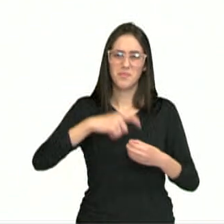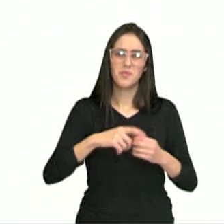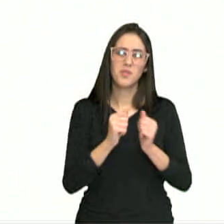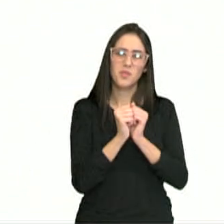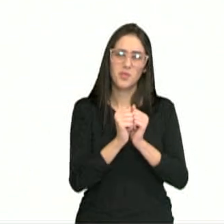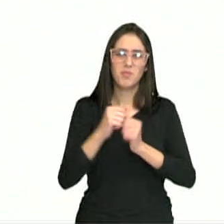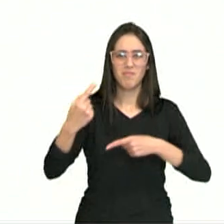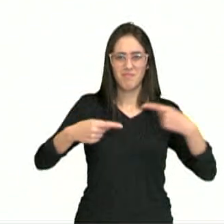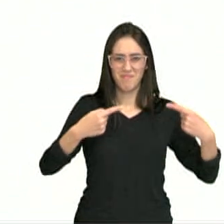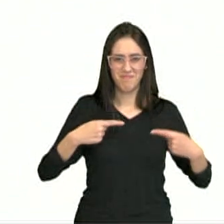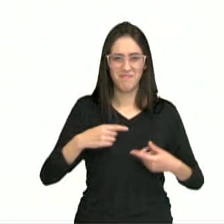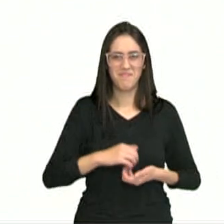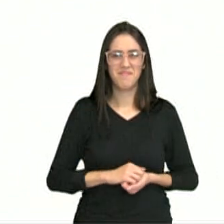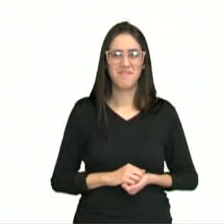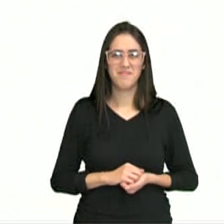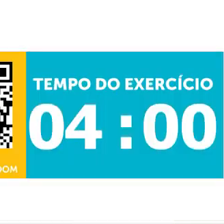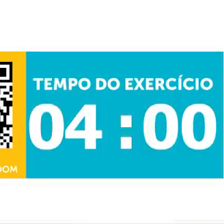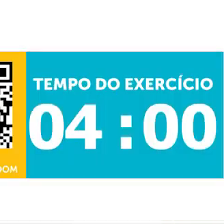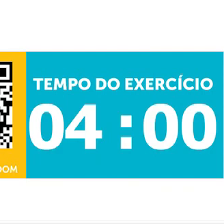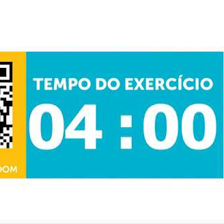voltamos a discutir essa resposta.